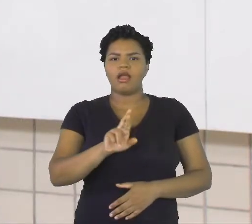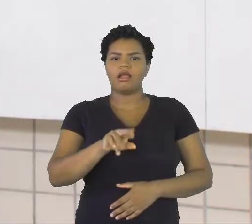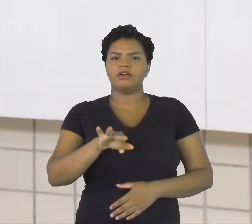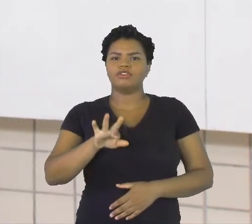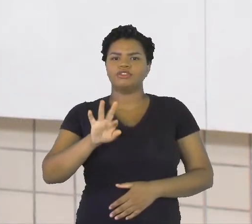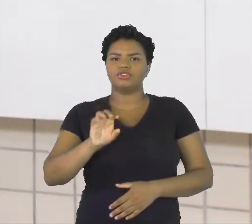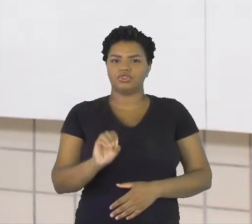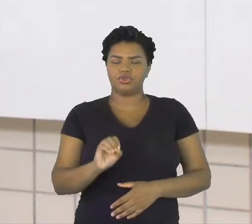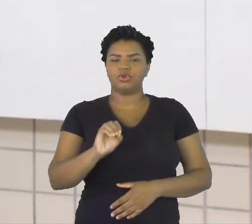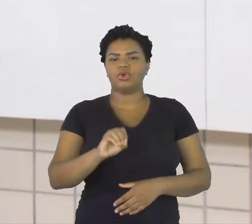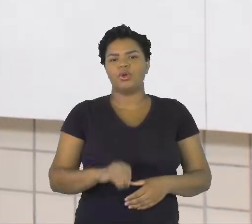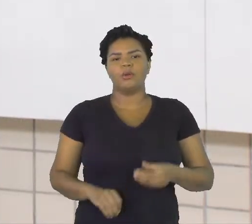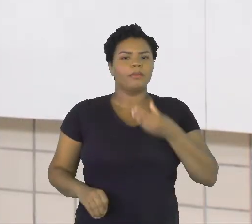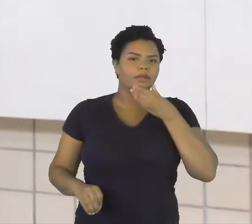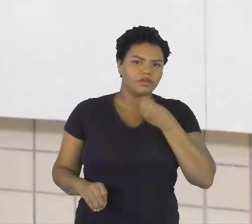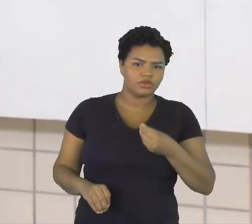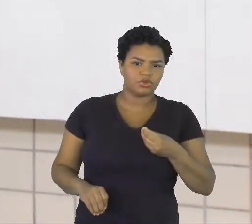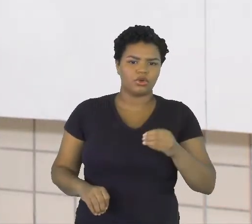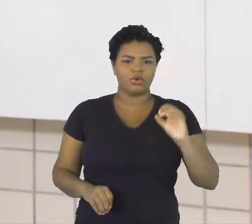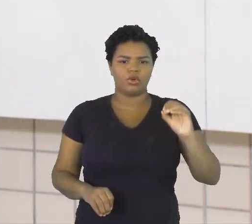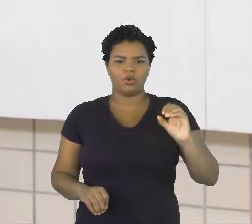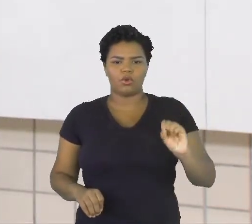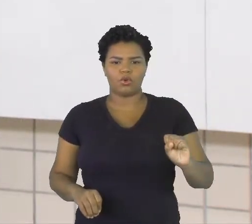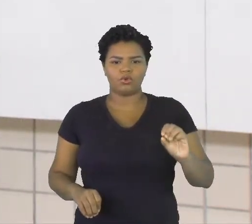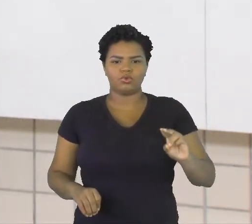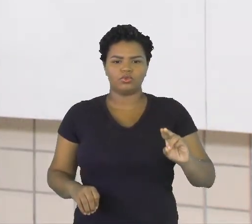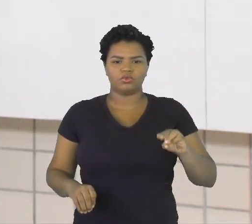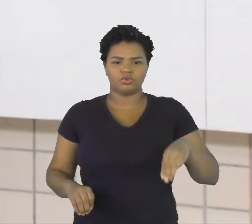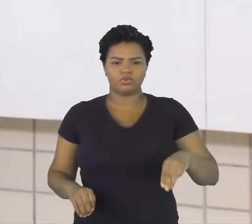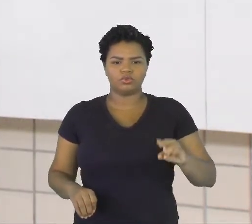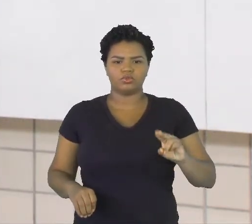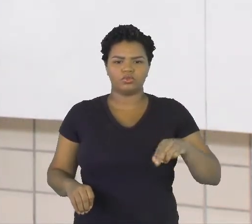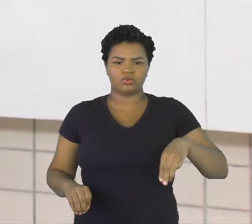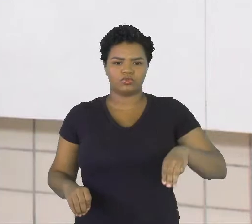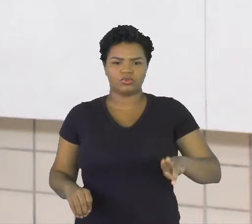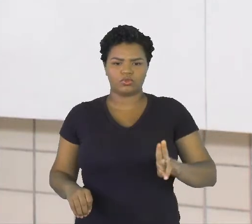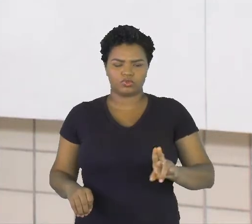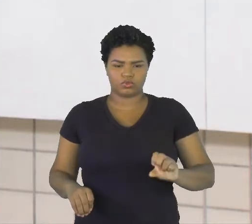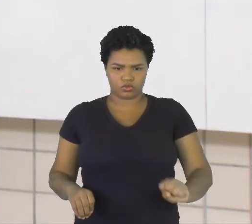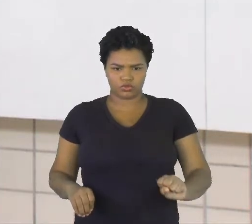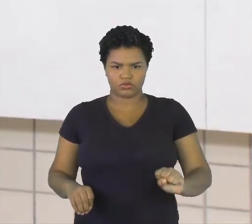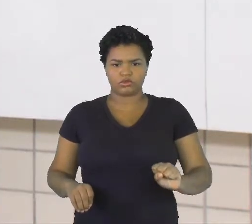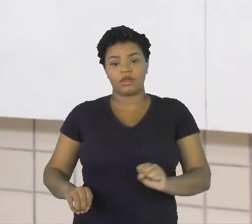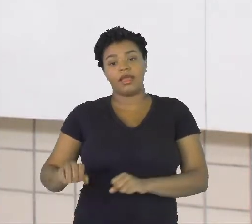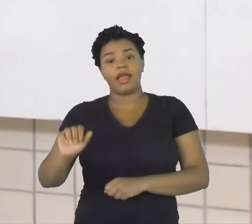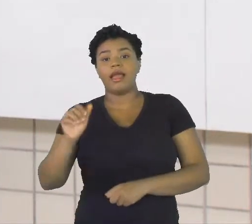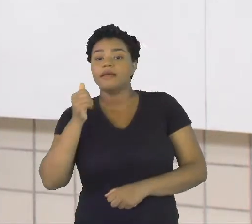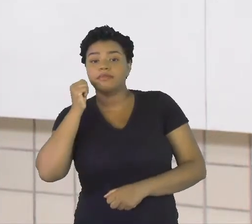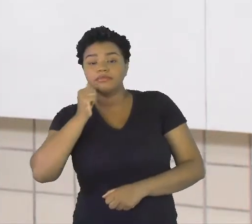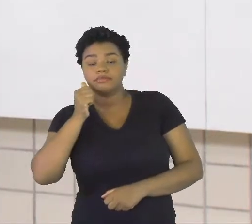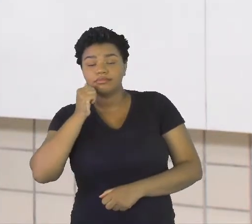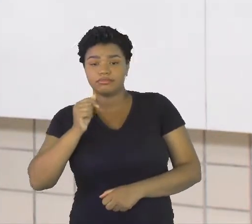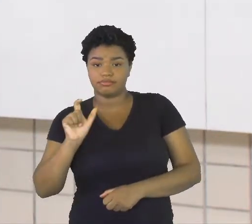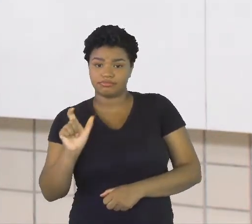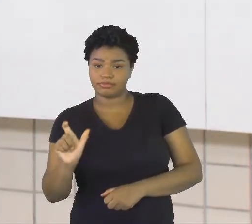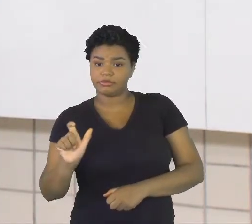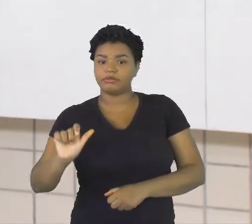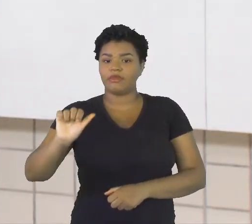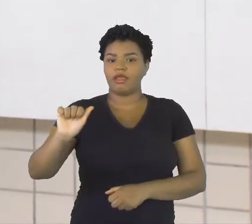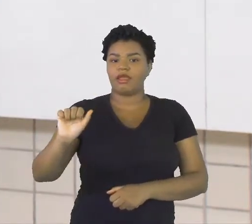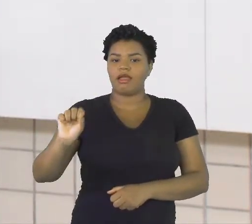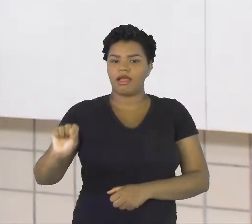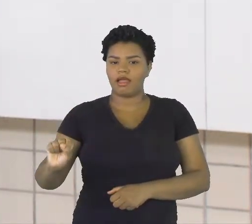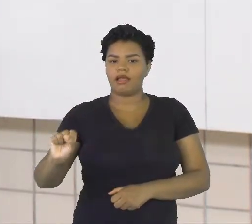masculino, o, os, uns. Artigo feminino, a, as, uma e